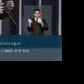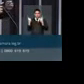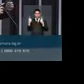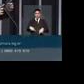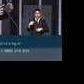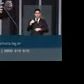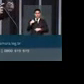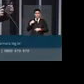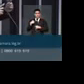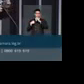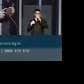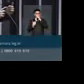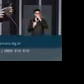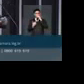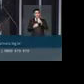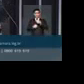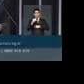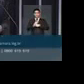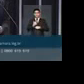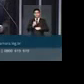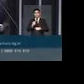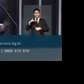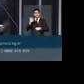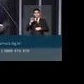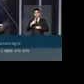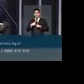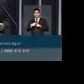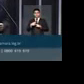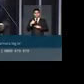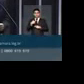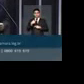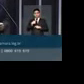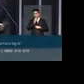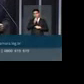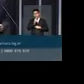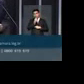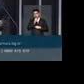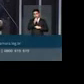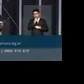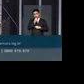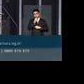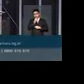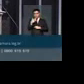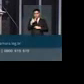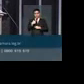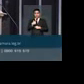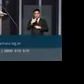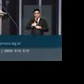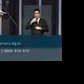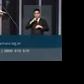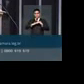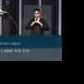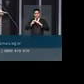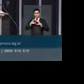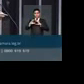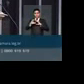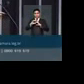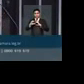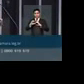mim no ano de 2010, por uma entrevista que eu como comunicador fiz